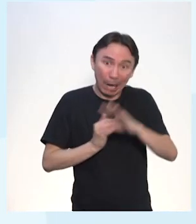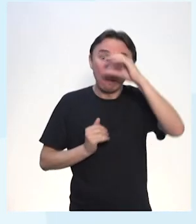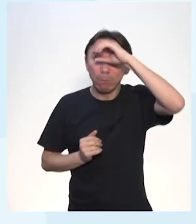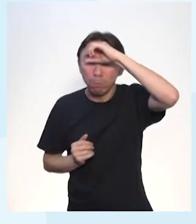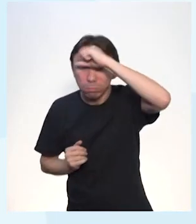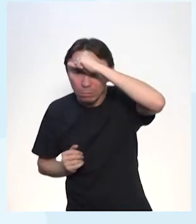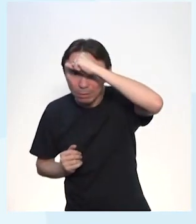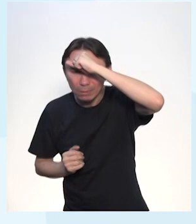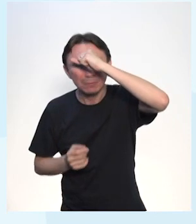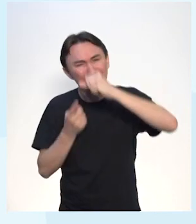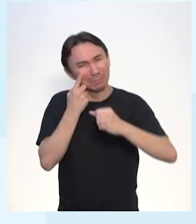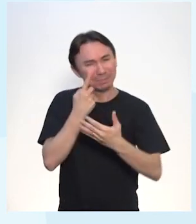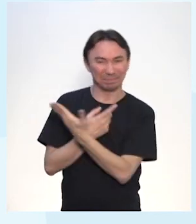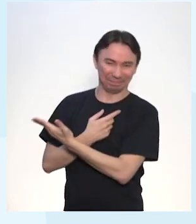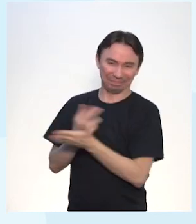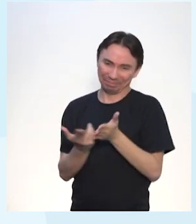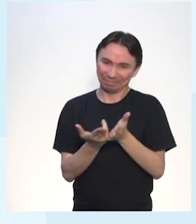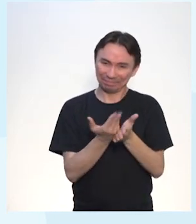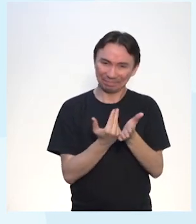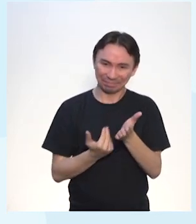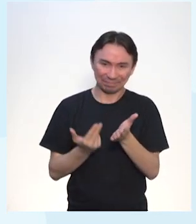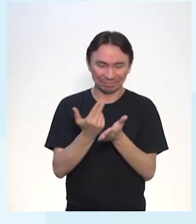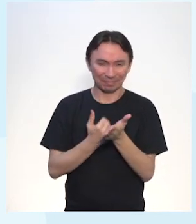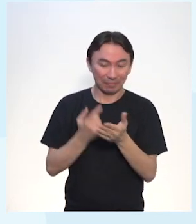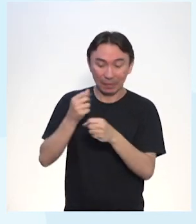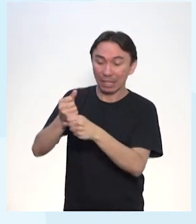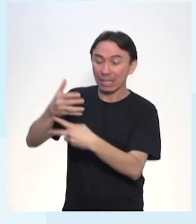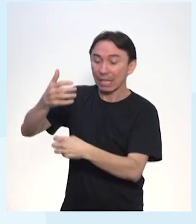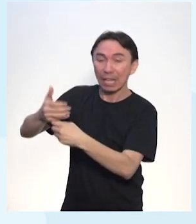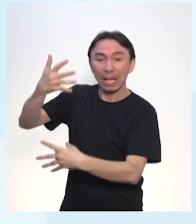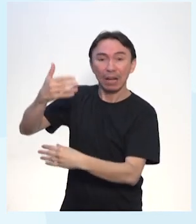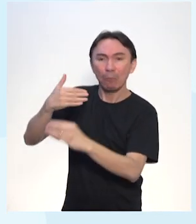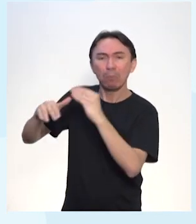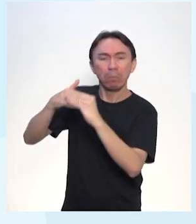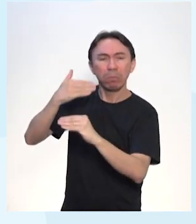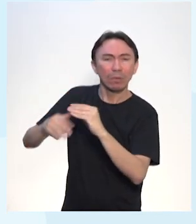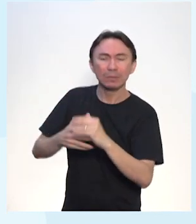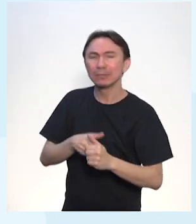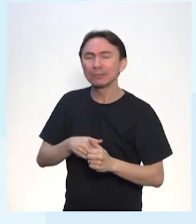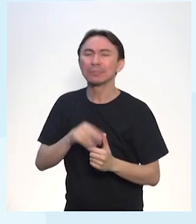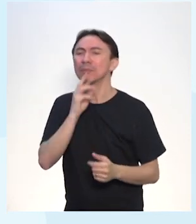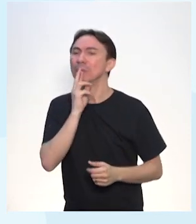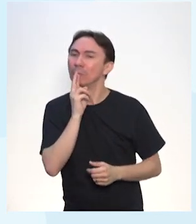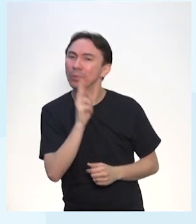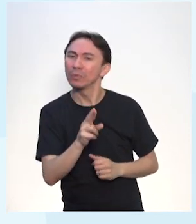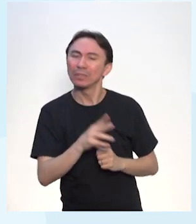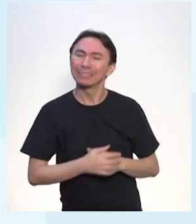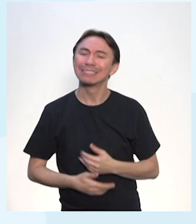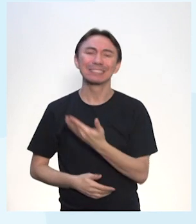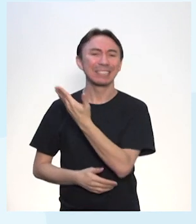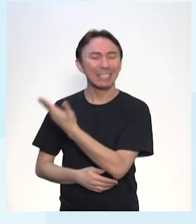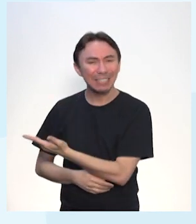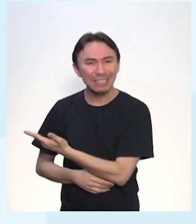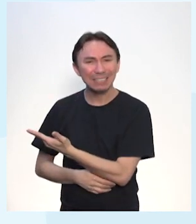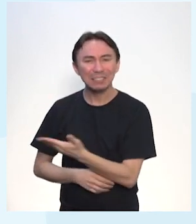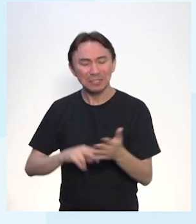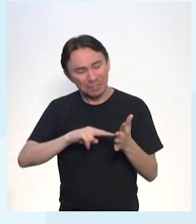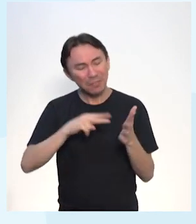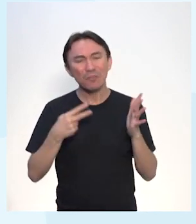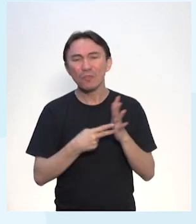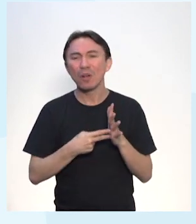imagem aqui e digam aí no chat o que, que ela quer dizer, né, o que, que ela nos diz